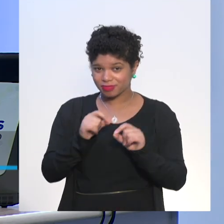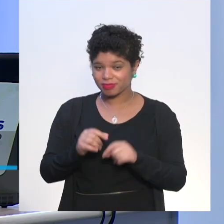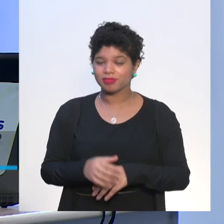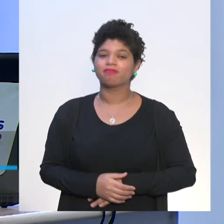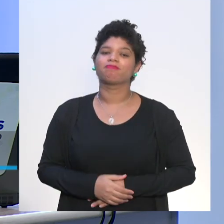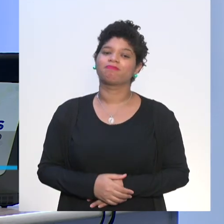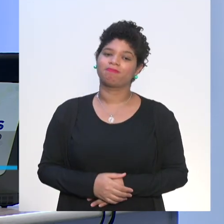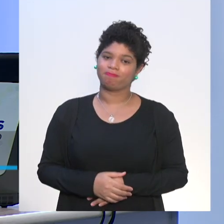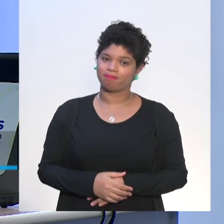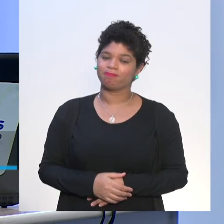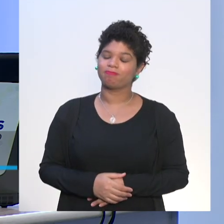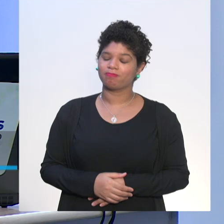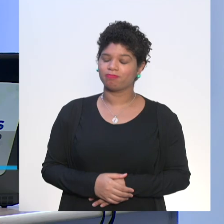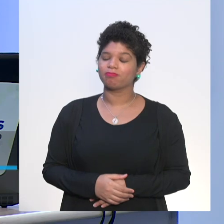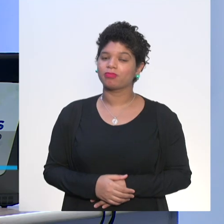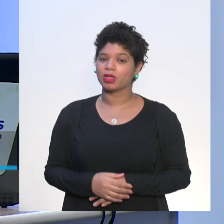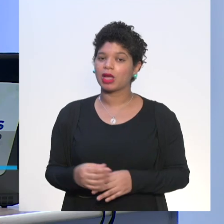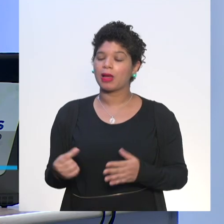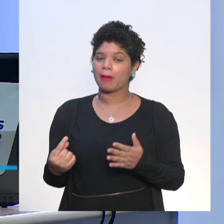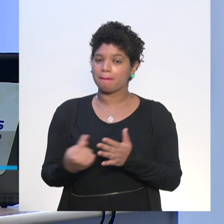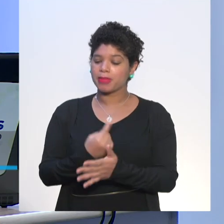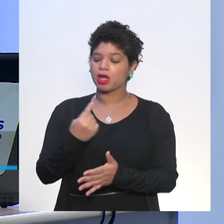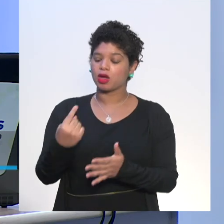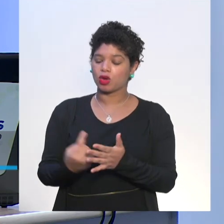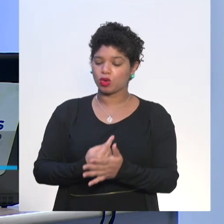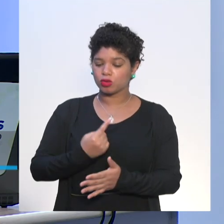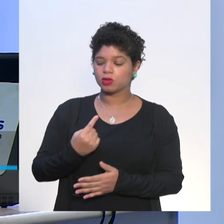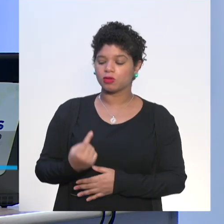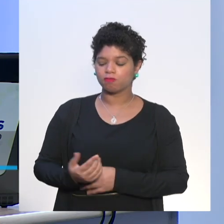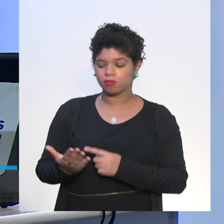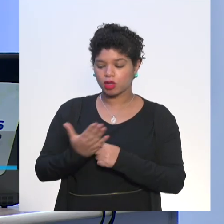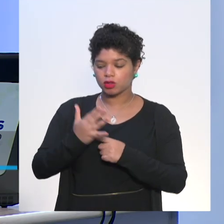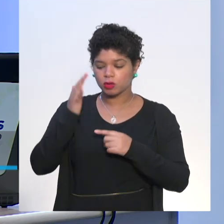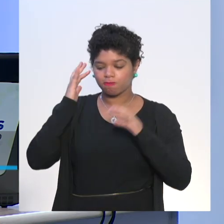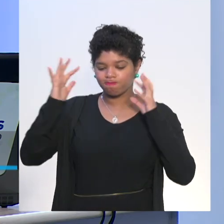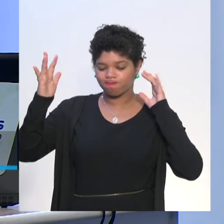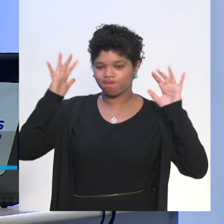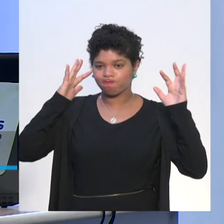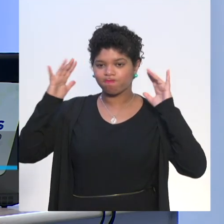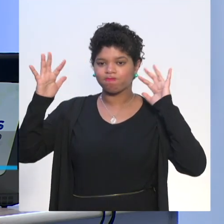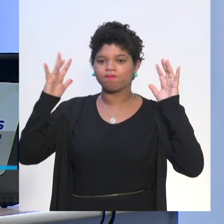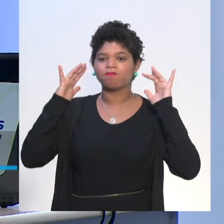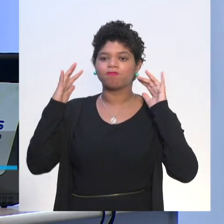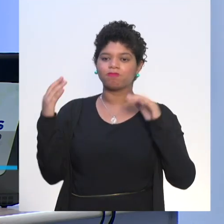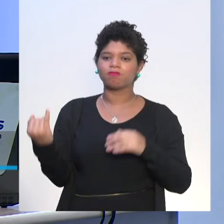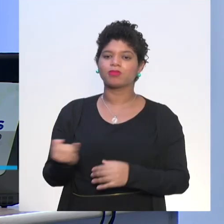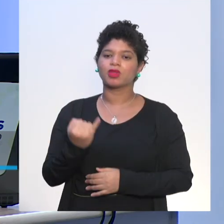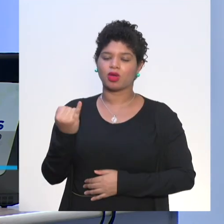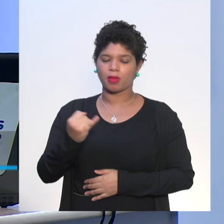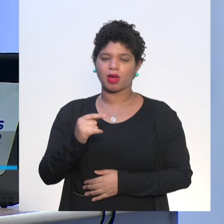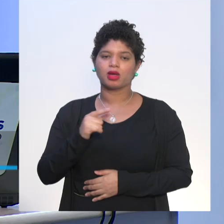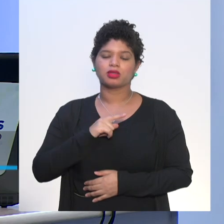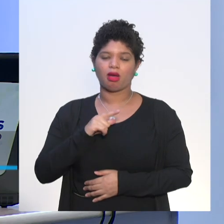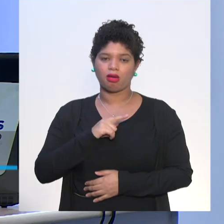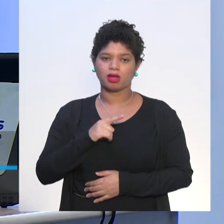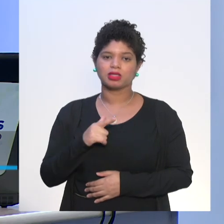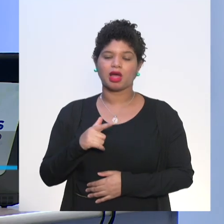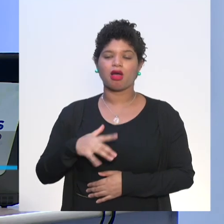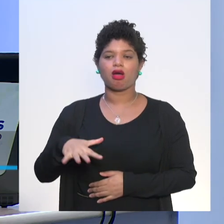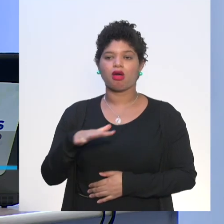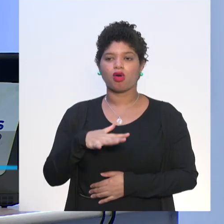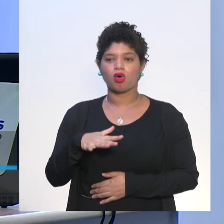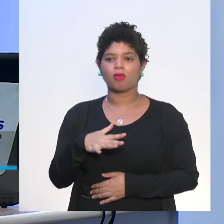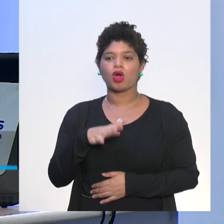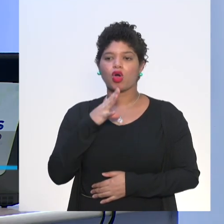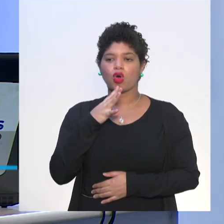né? São perguntas, questionamentos de maior importância e que estão aí dentro, né, desse campo